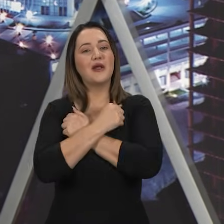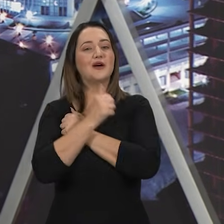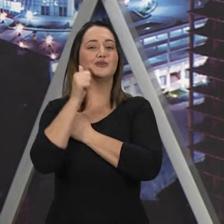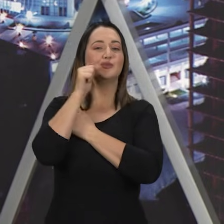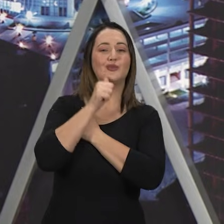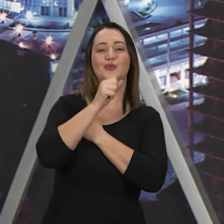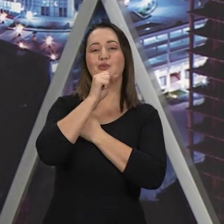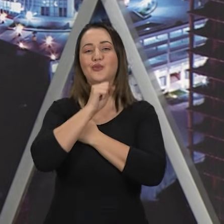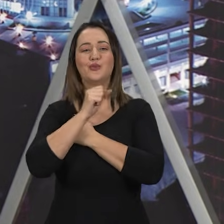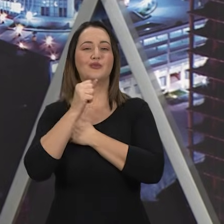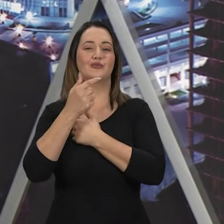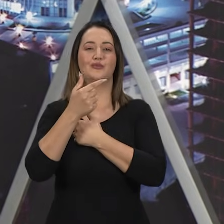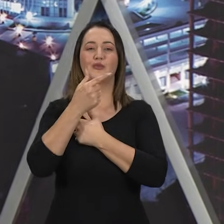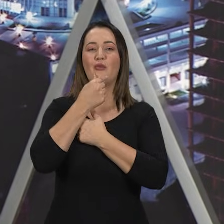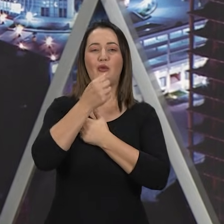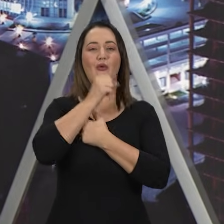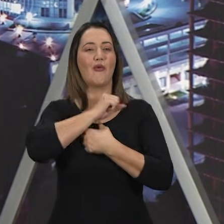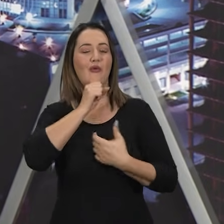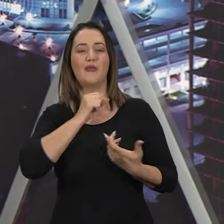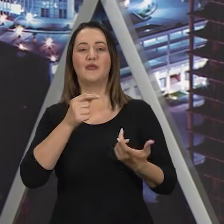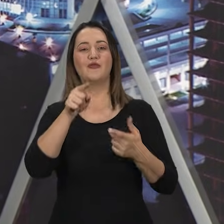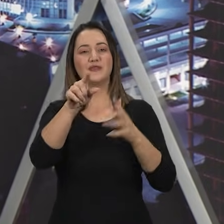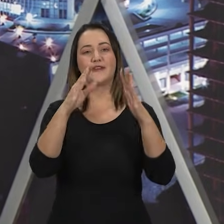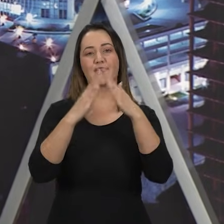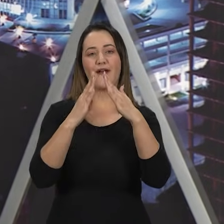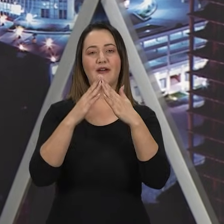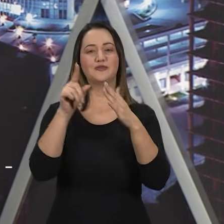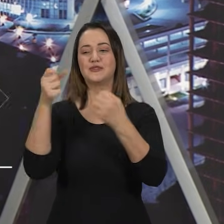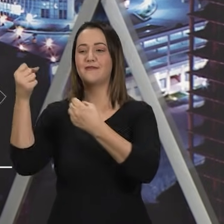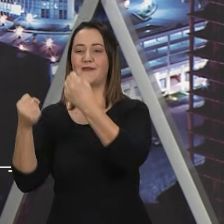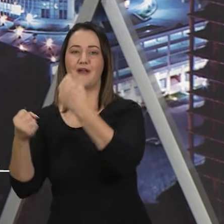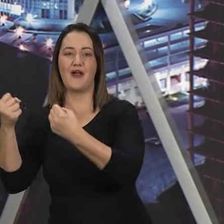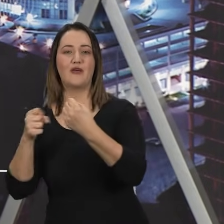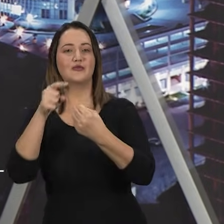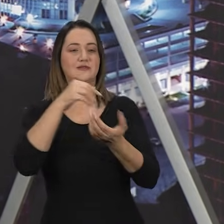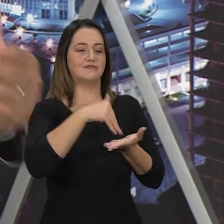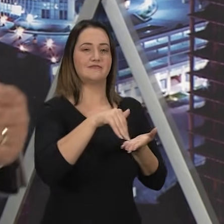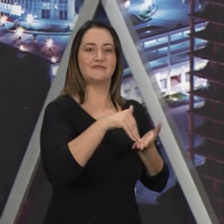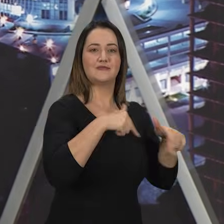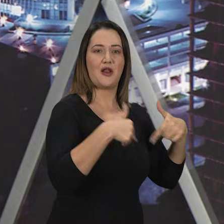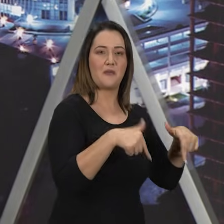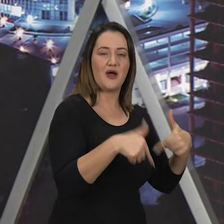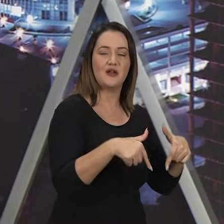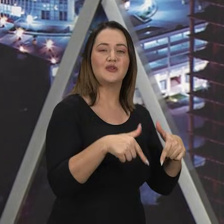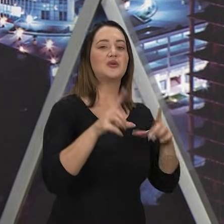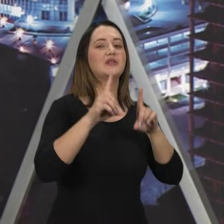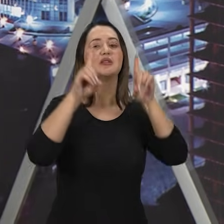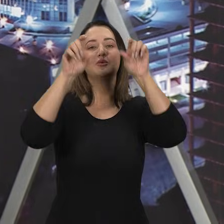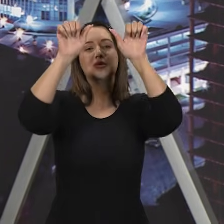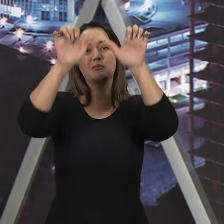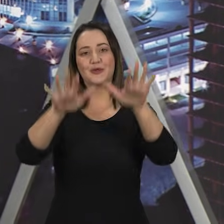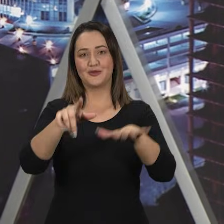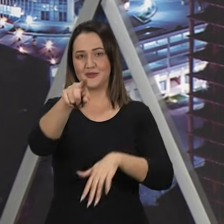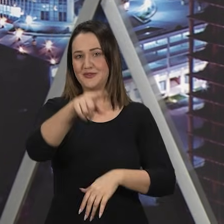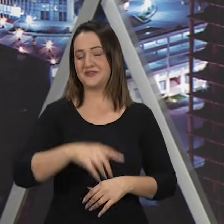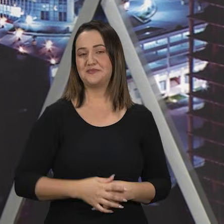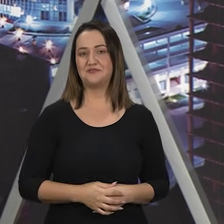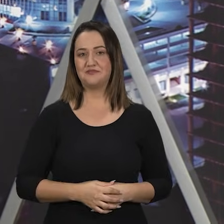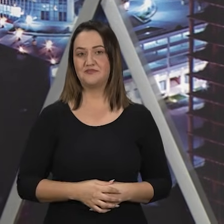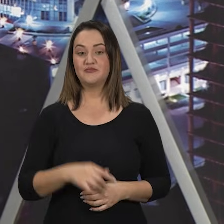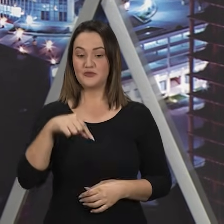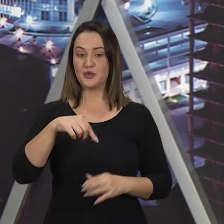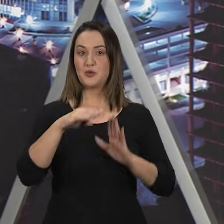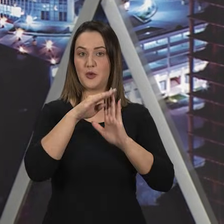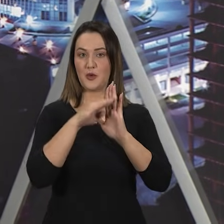para o senhor, para a senhora, para a sua família, você que está em casa, você que está no carro, você que está no escritório, Deus te abençoe